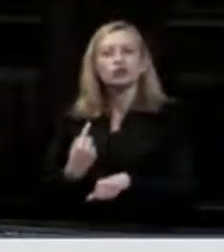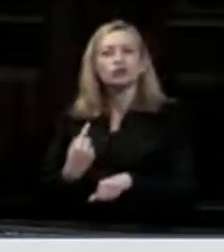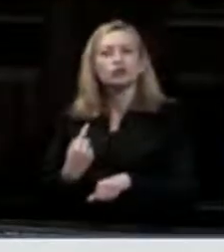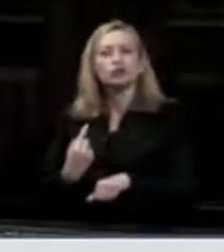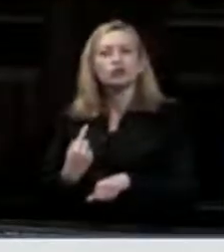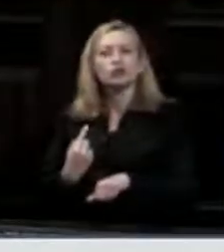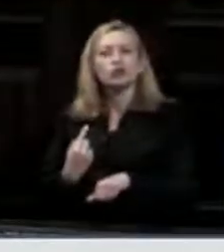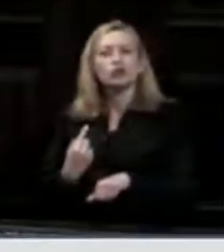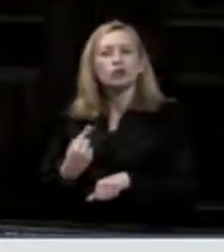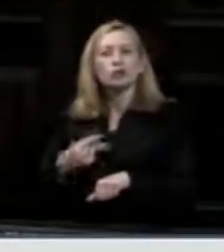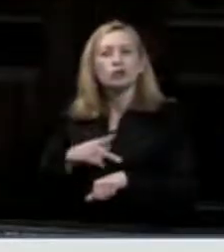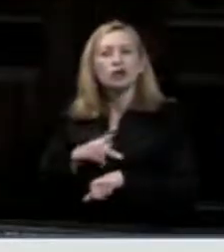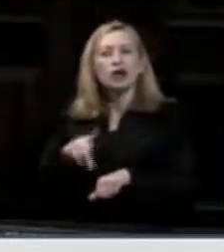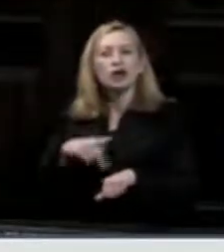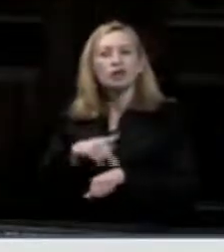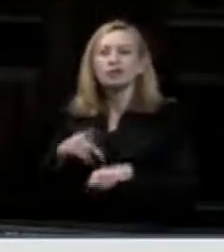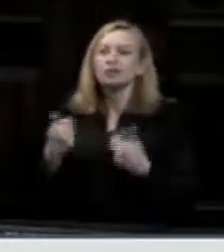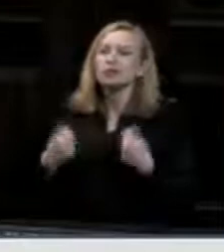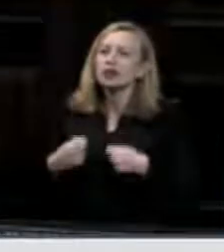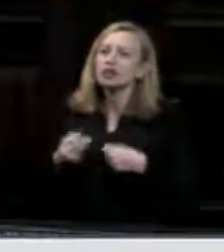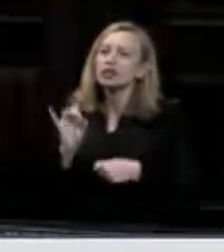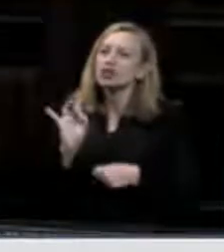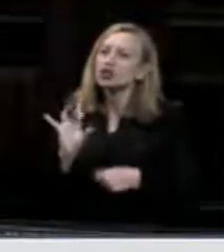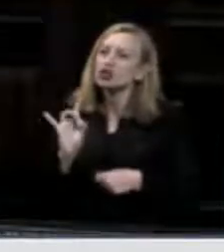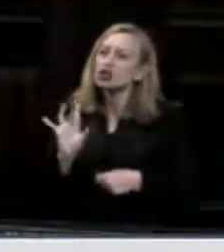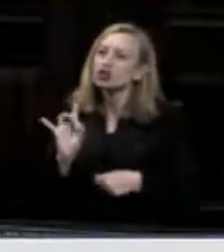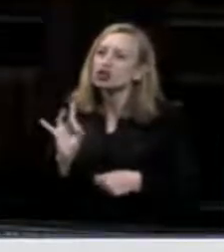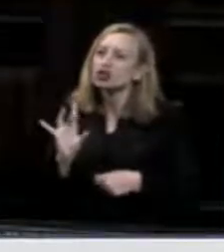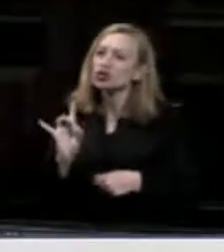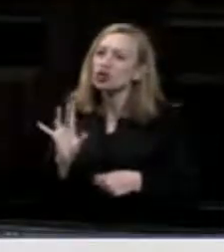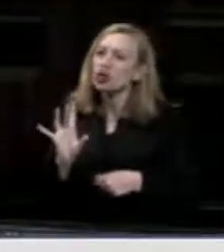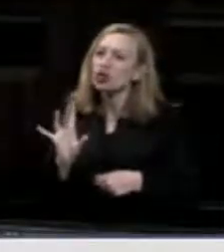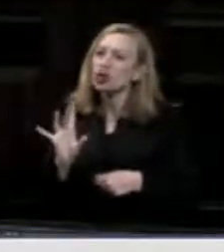precisasse apenas de um receituário.